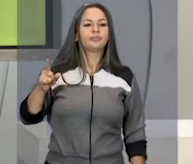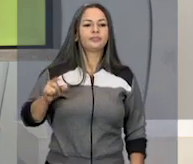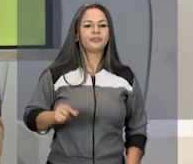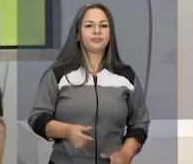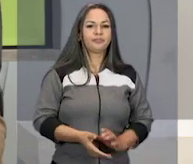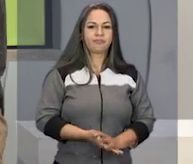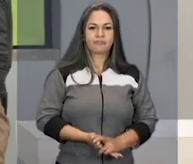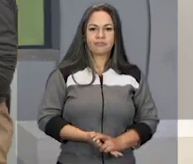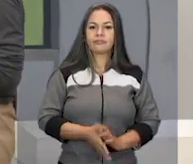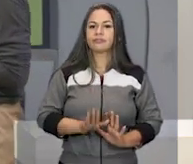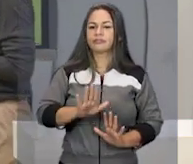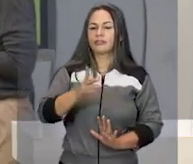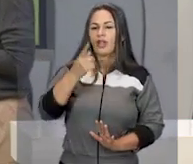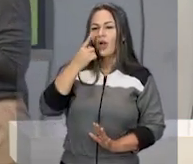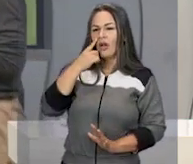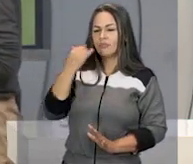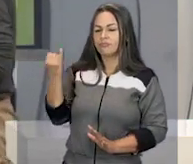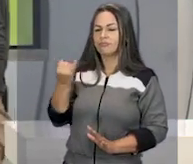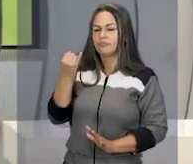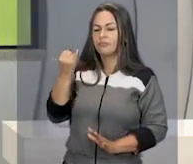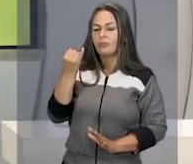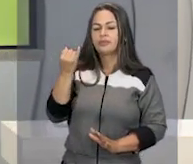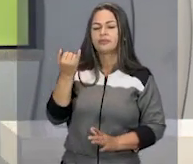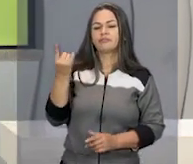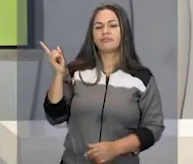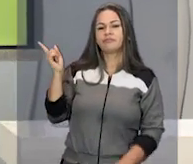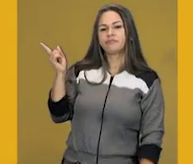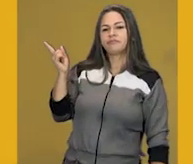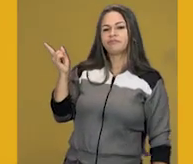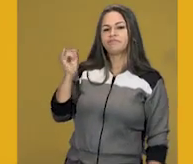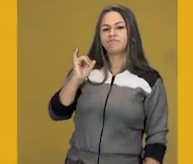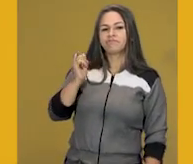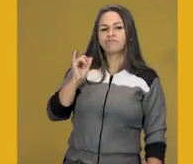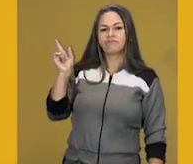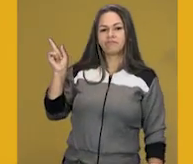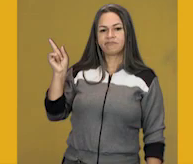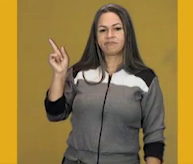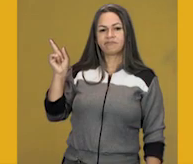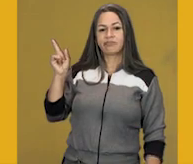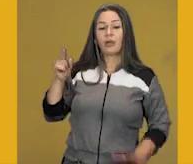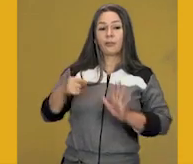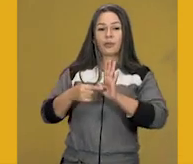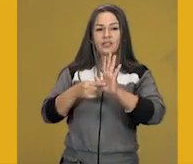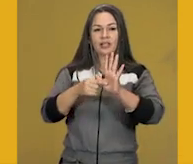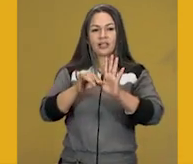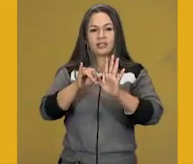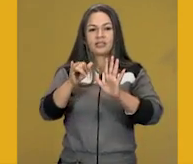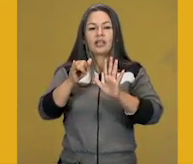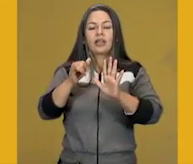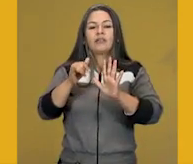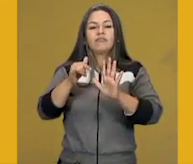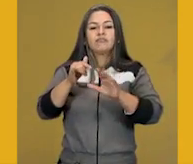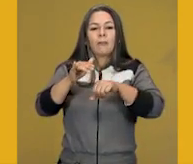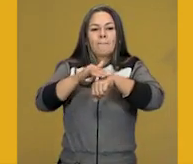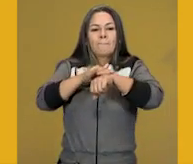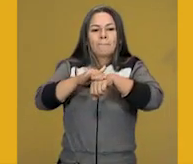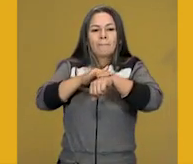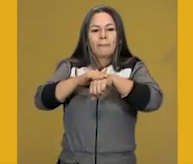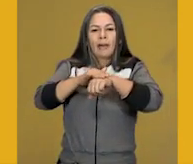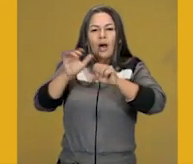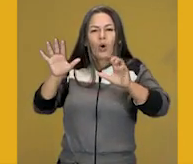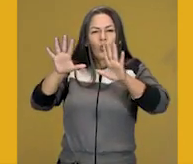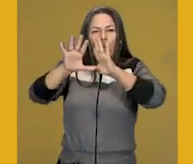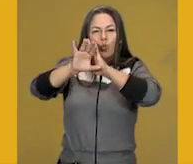Então, olha só a densidade demográfica, né? Nesse mapa que está aqui, quanto mais próximo desse marrom escuro, mais